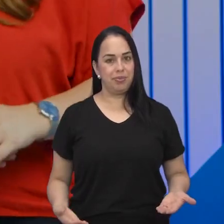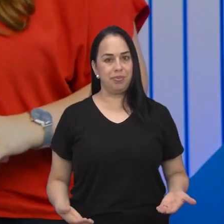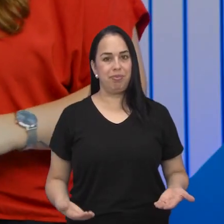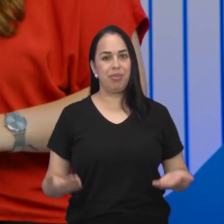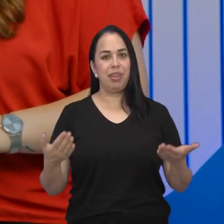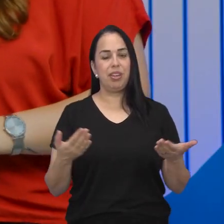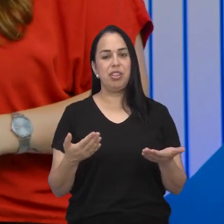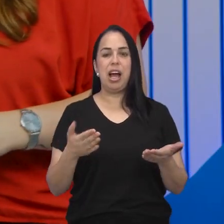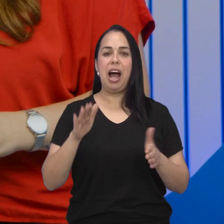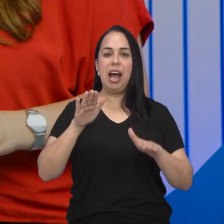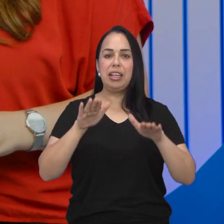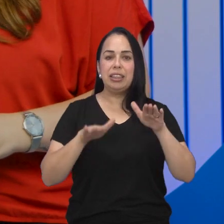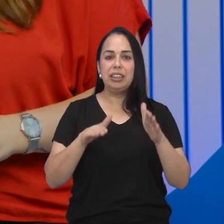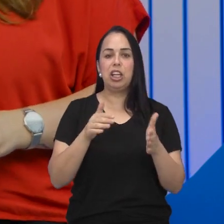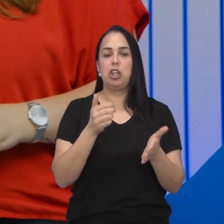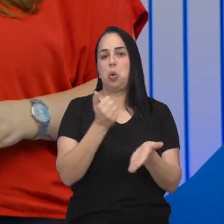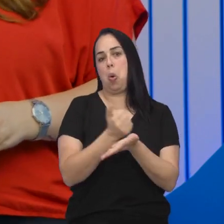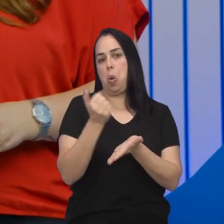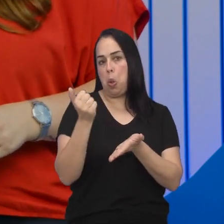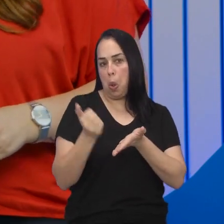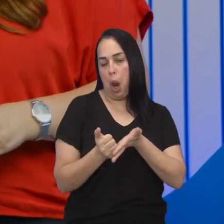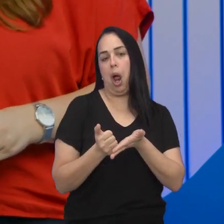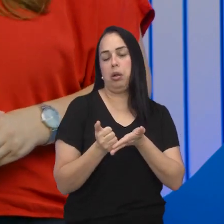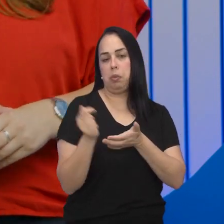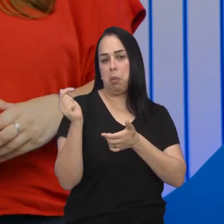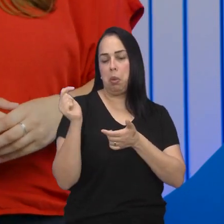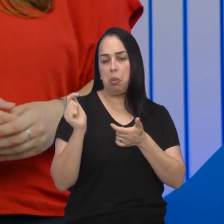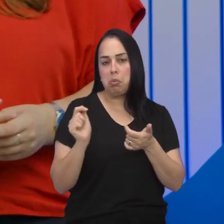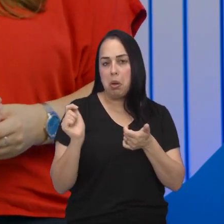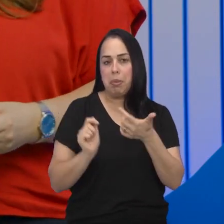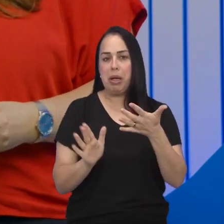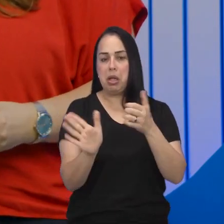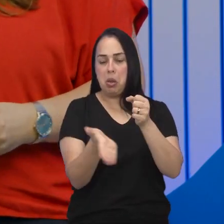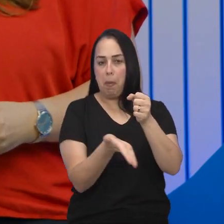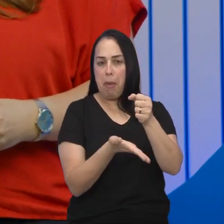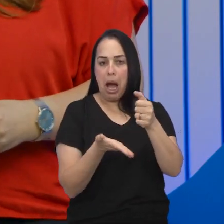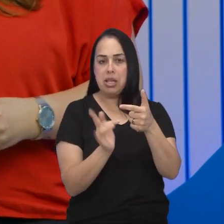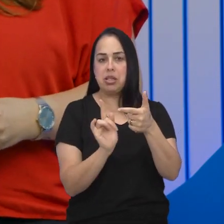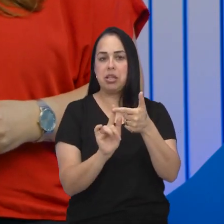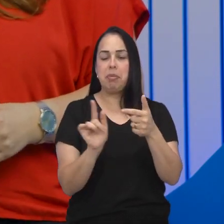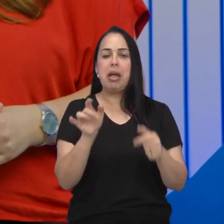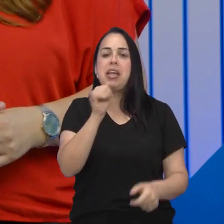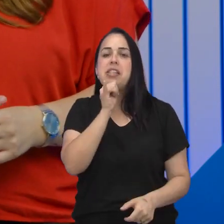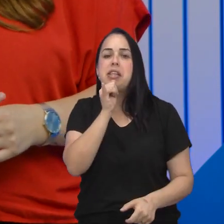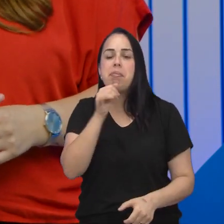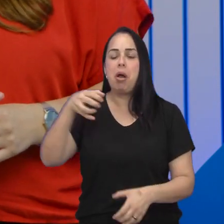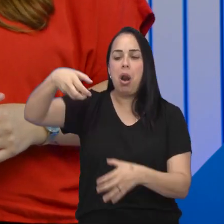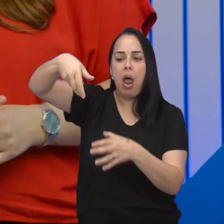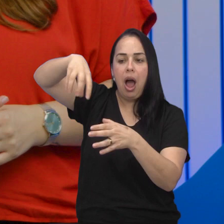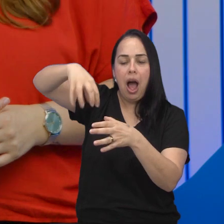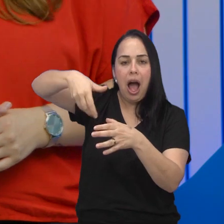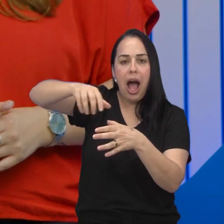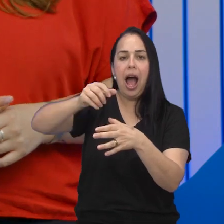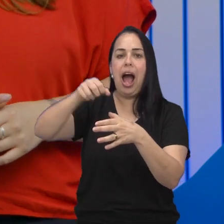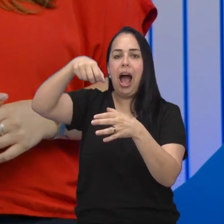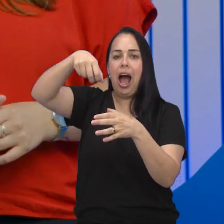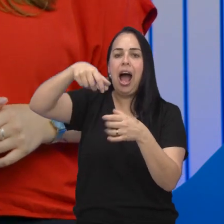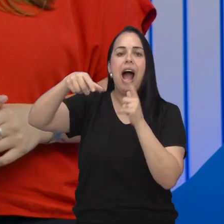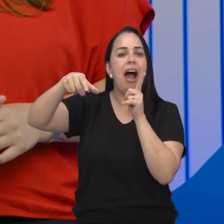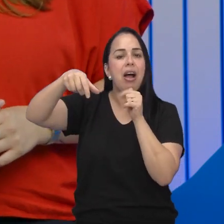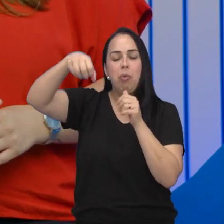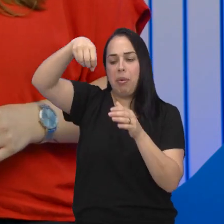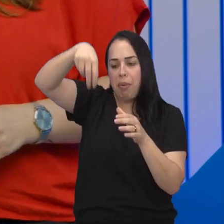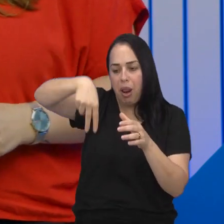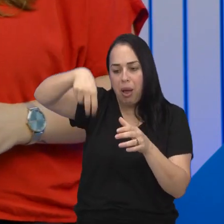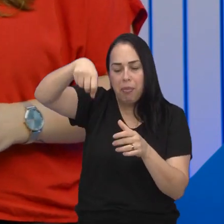Marina, a gente contrata serviços o tempo todo, né? Isso, por exemplo, desde o básico, como ligar a torneira de casa e ter a água